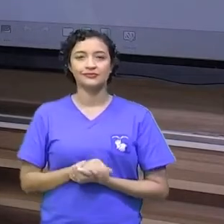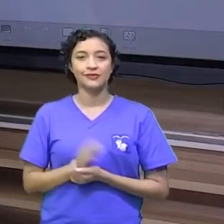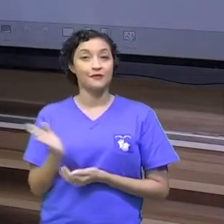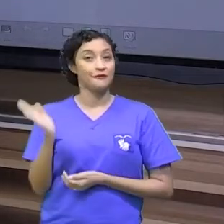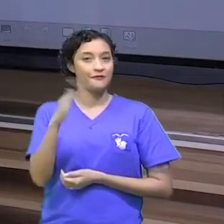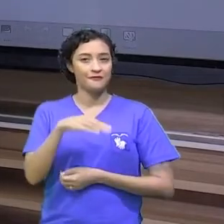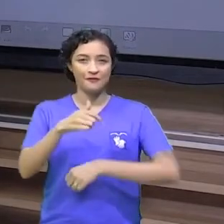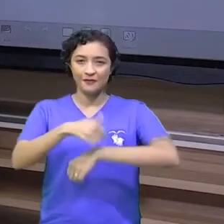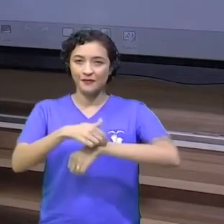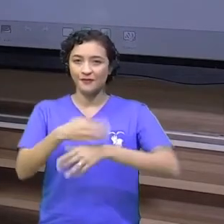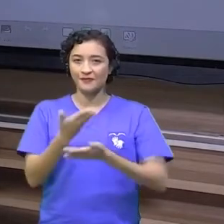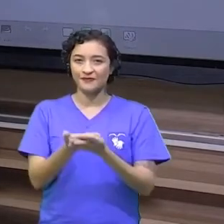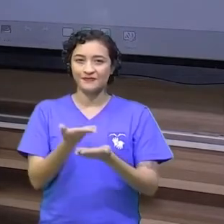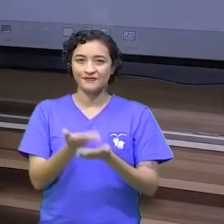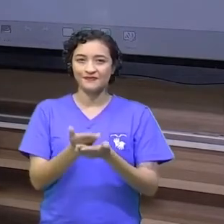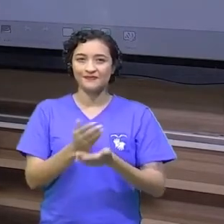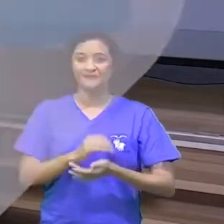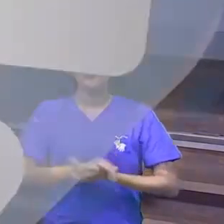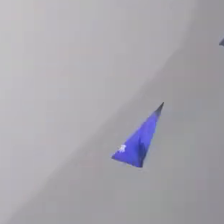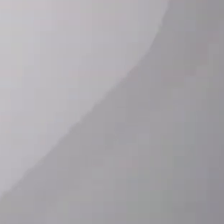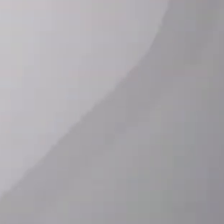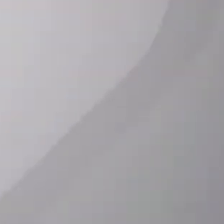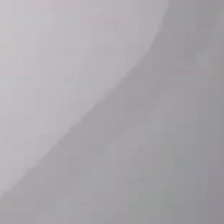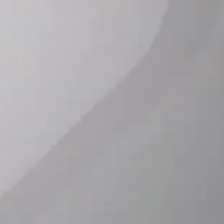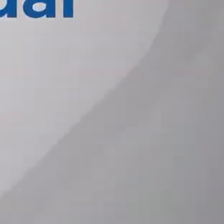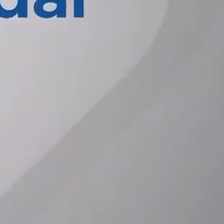vamos lá que agora é hora de estudar.